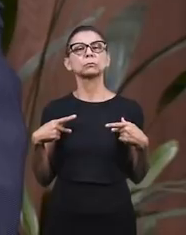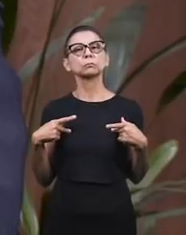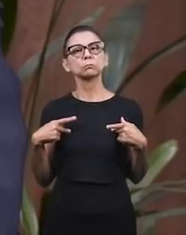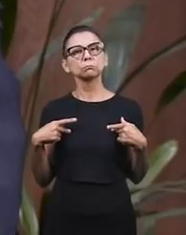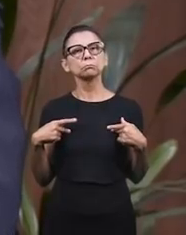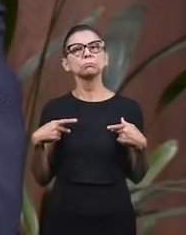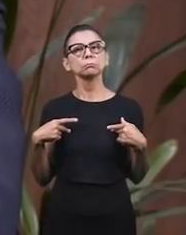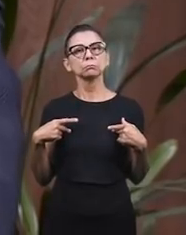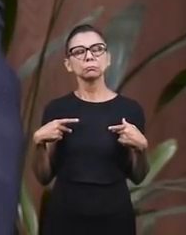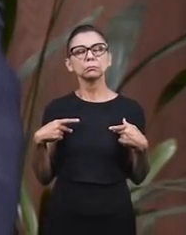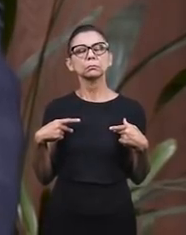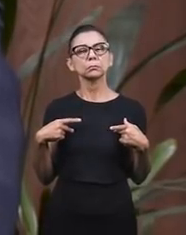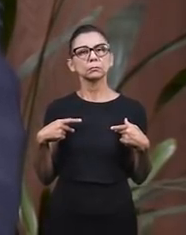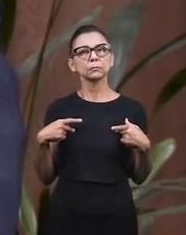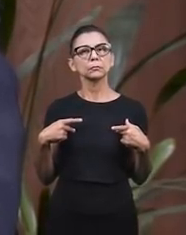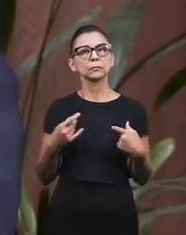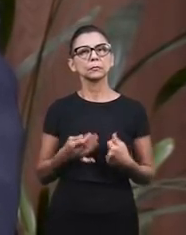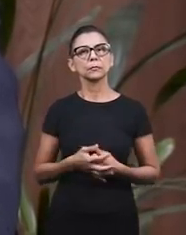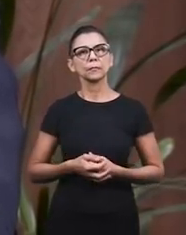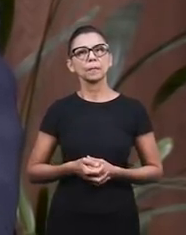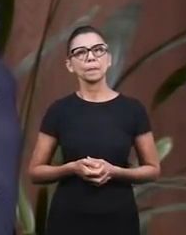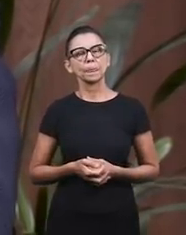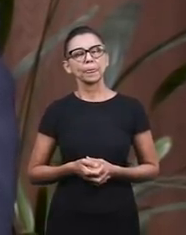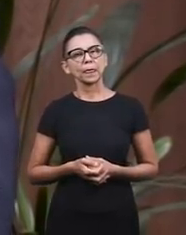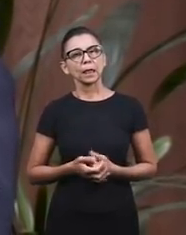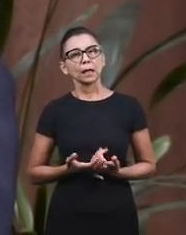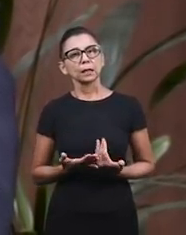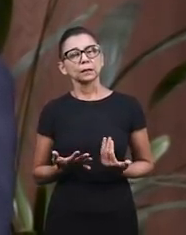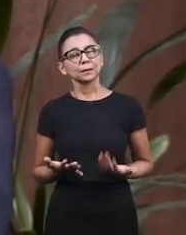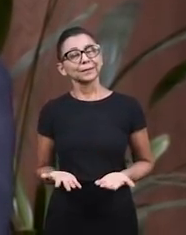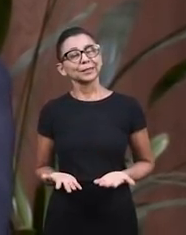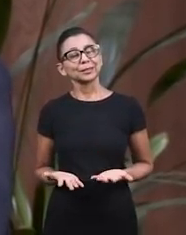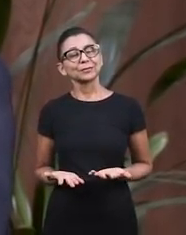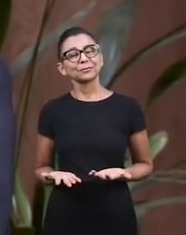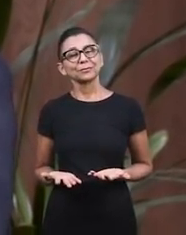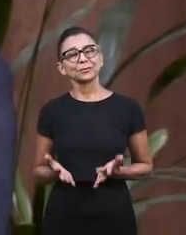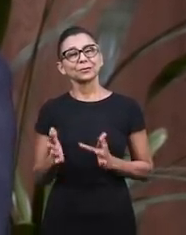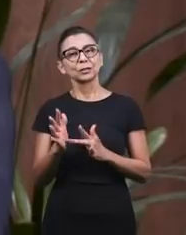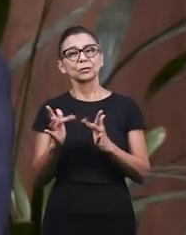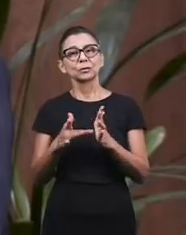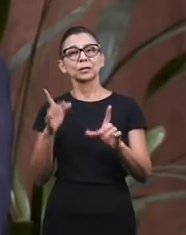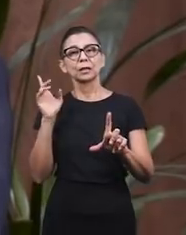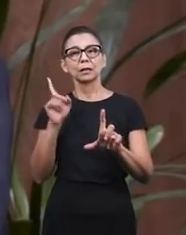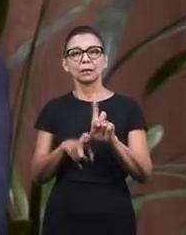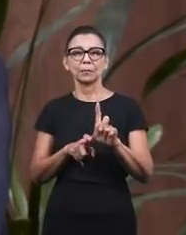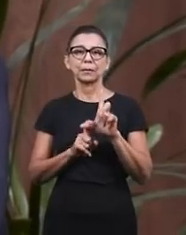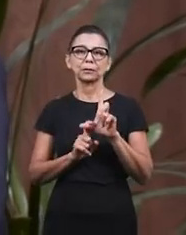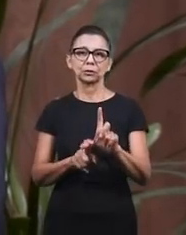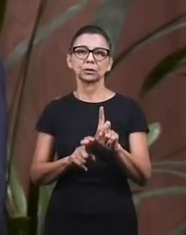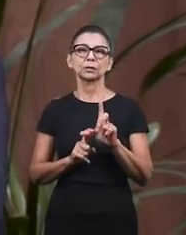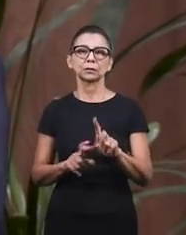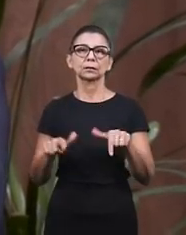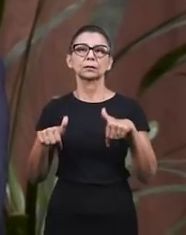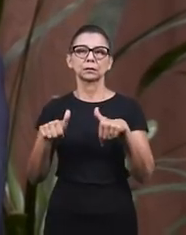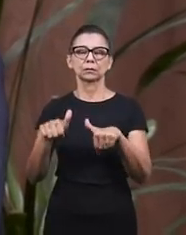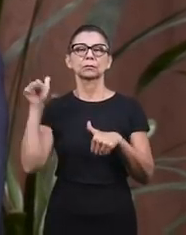E ele, como homem, ele dependeu do Espírito Santo para realizar a obra do